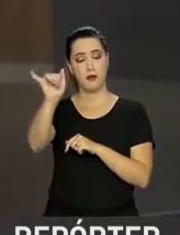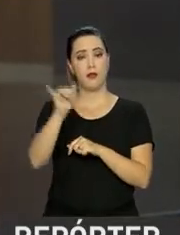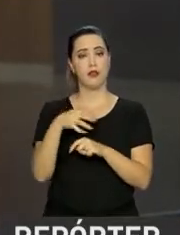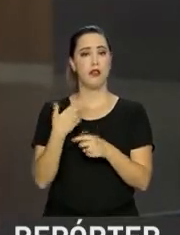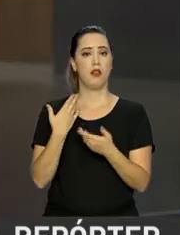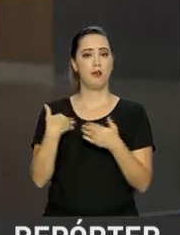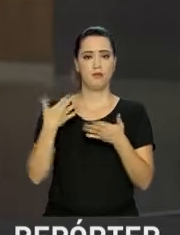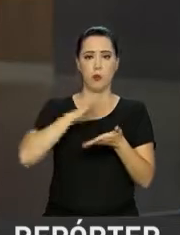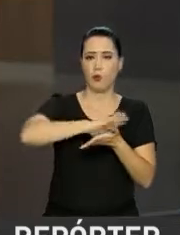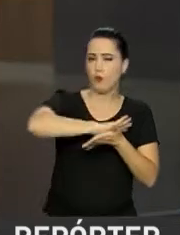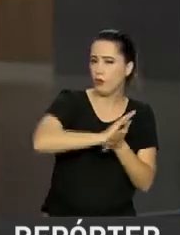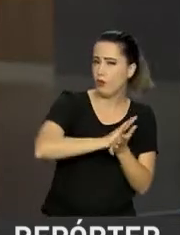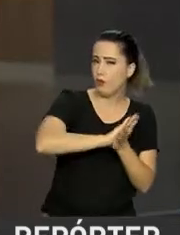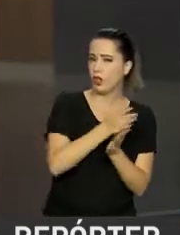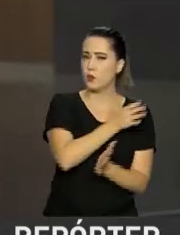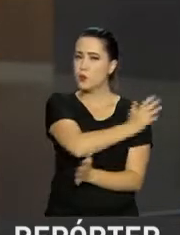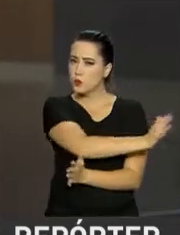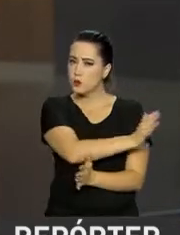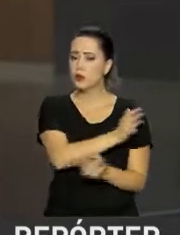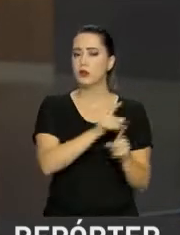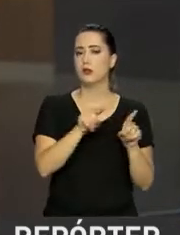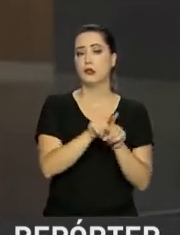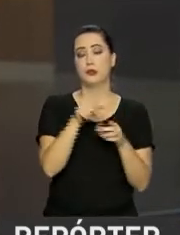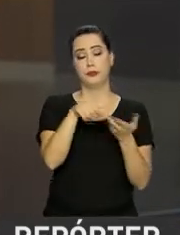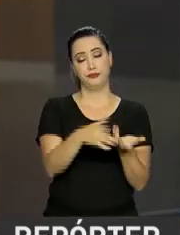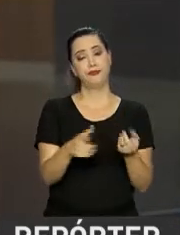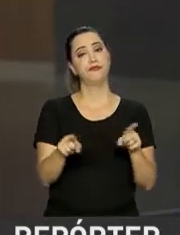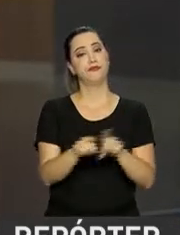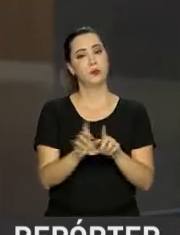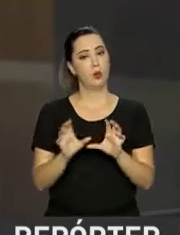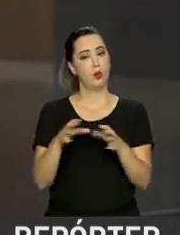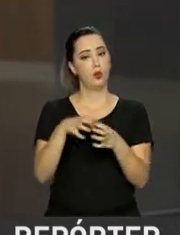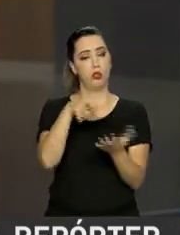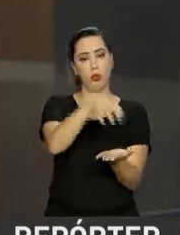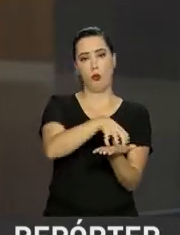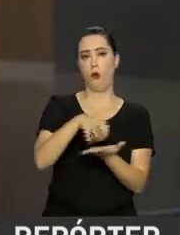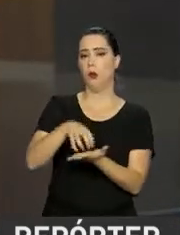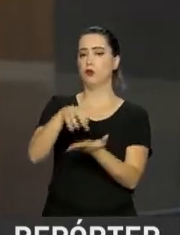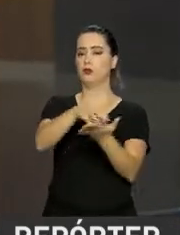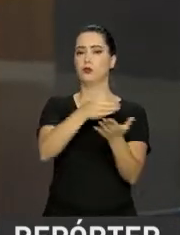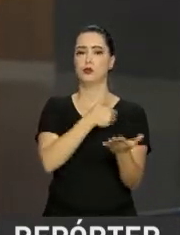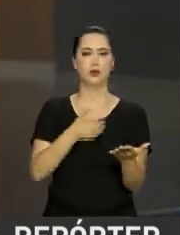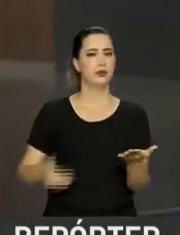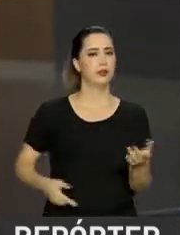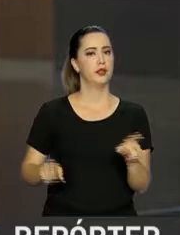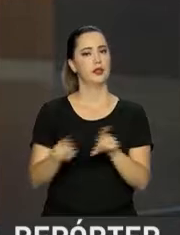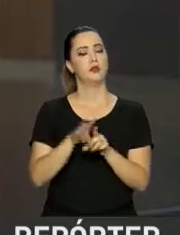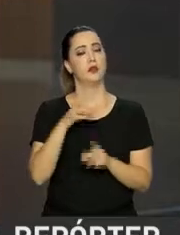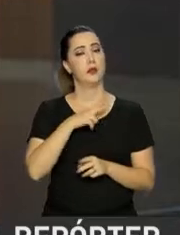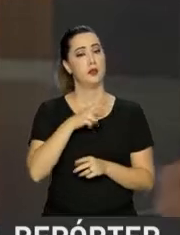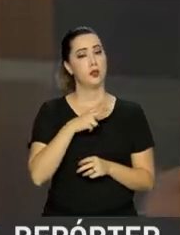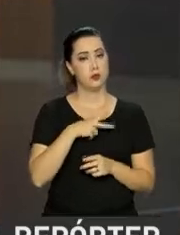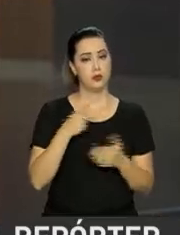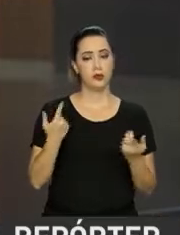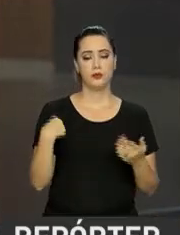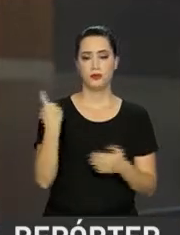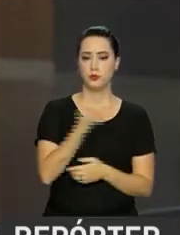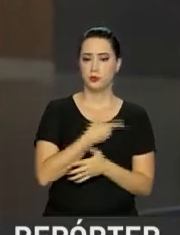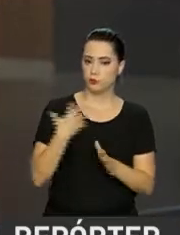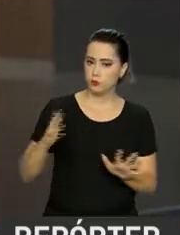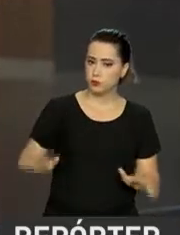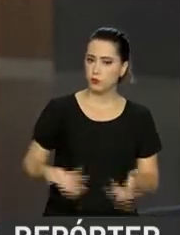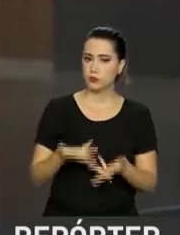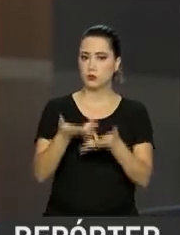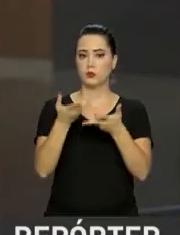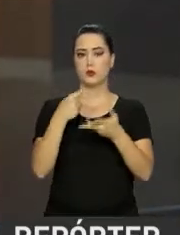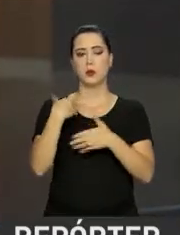para o enfrentamento ao racismo institucional tanto em instituições públicas como privadas e isso vai fazer com que a gente realmente